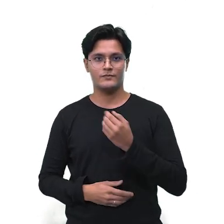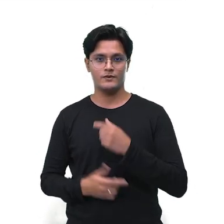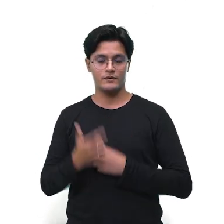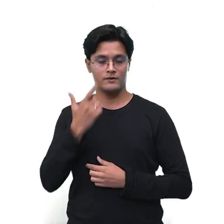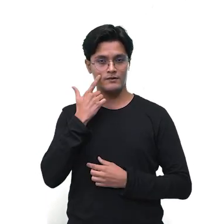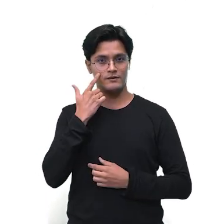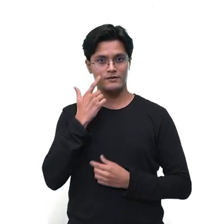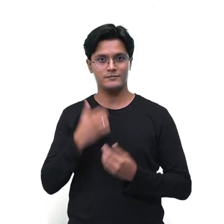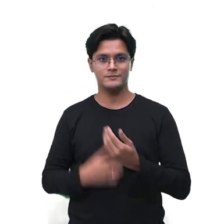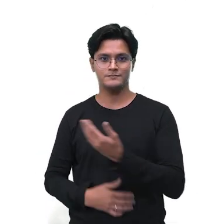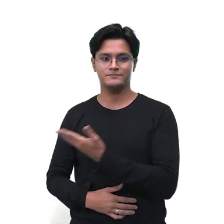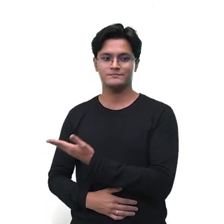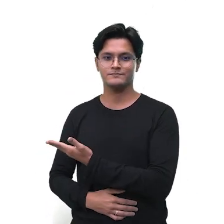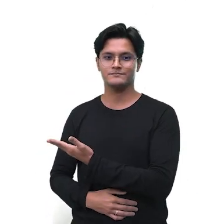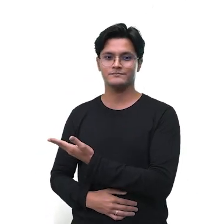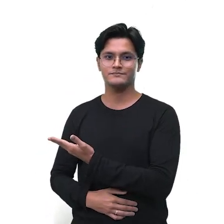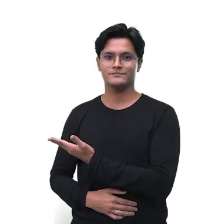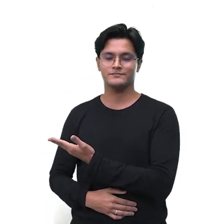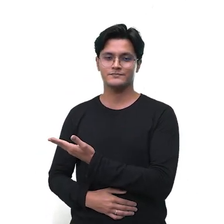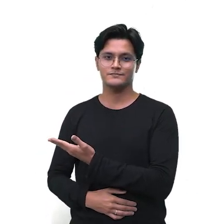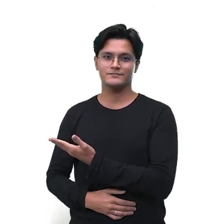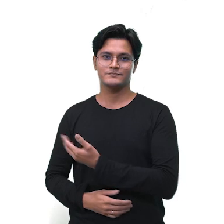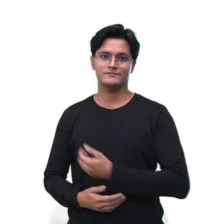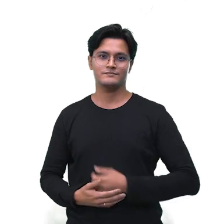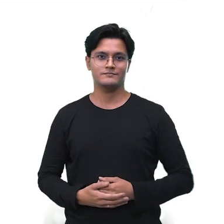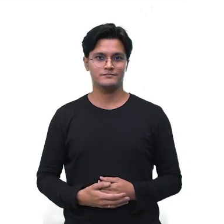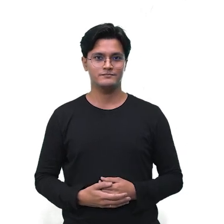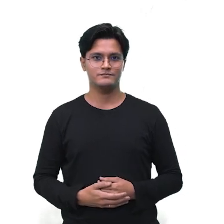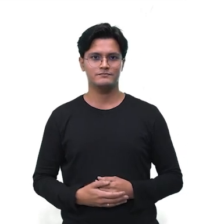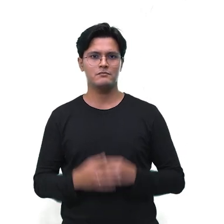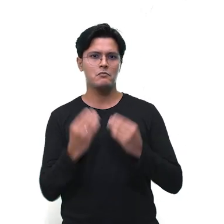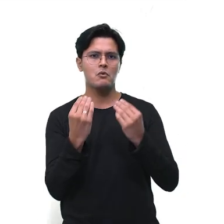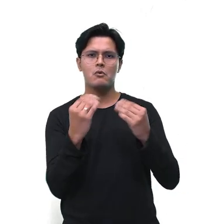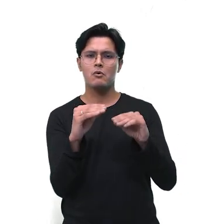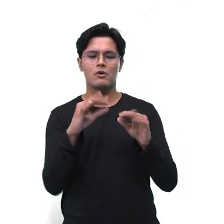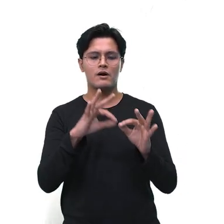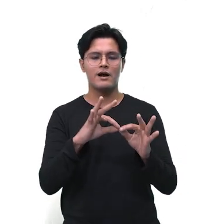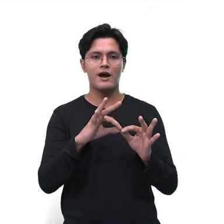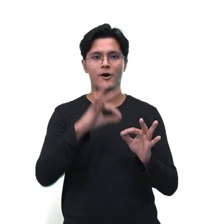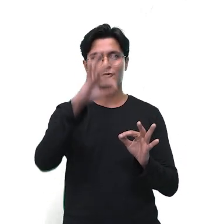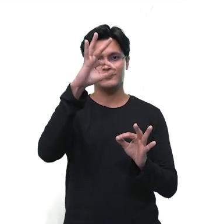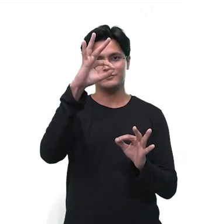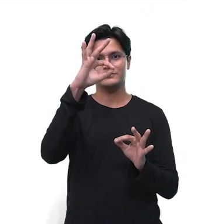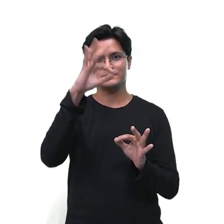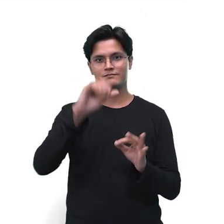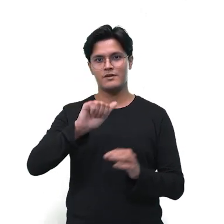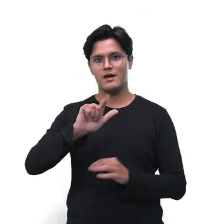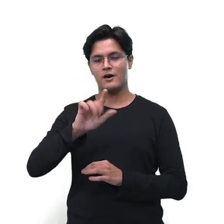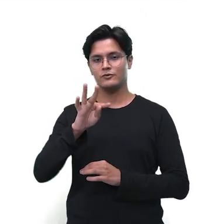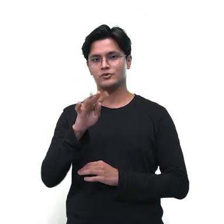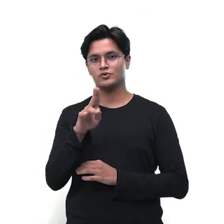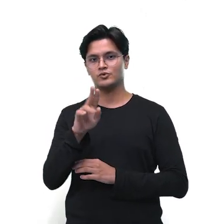professor? Vamos colocar uma altura nesse cubo.